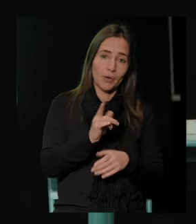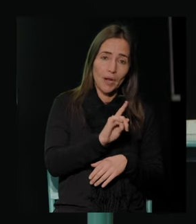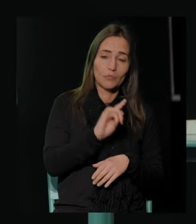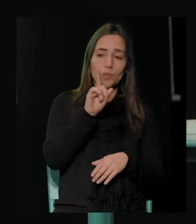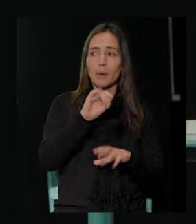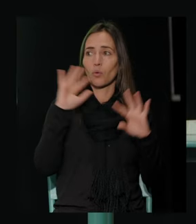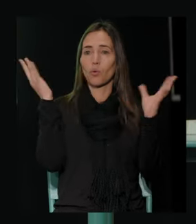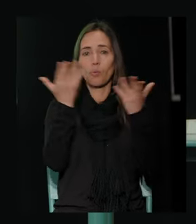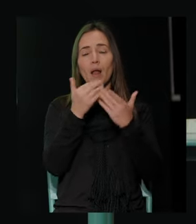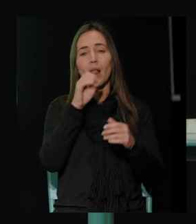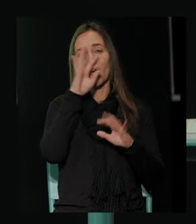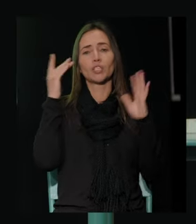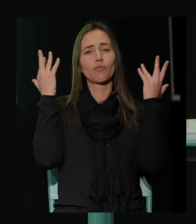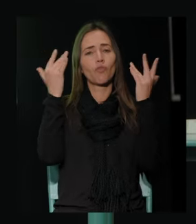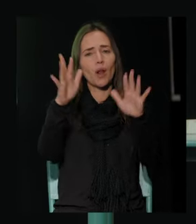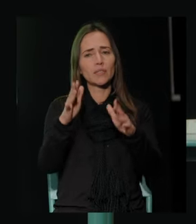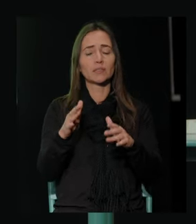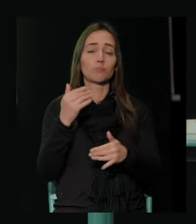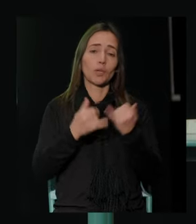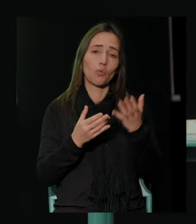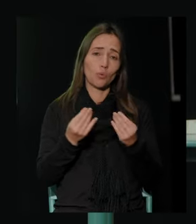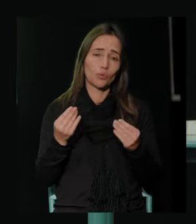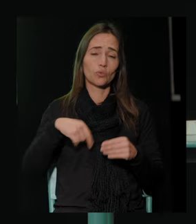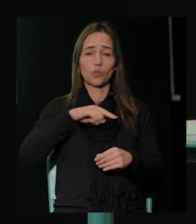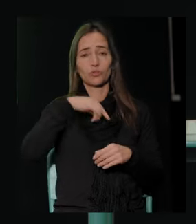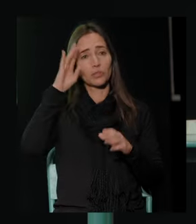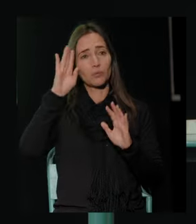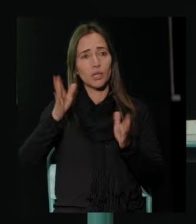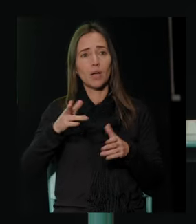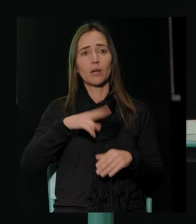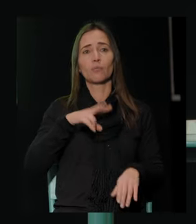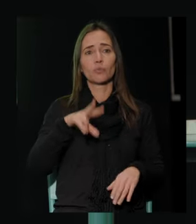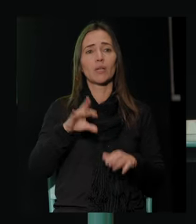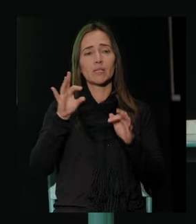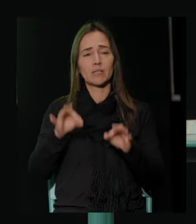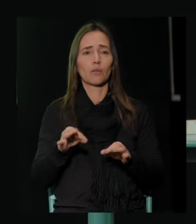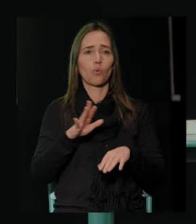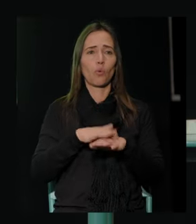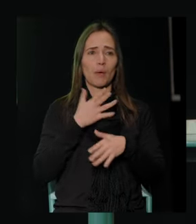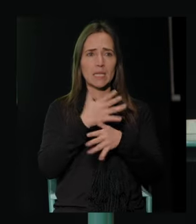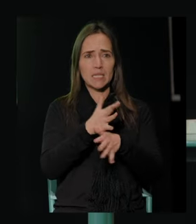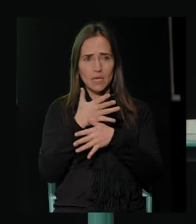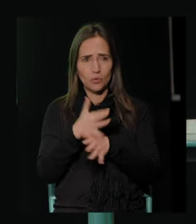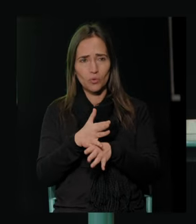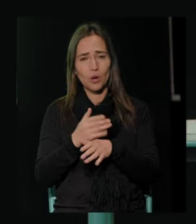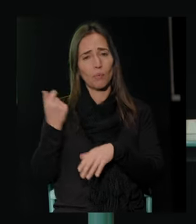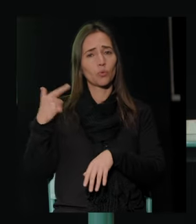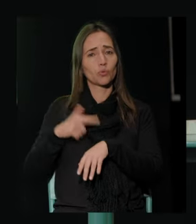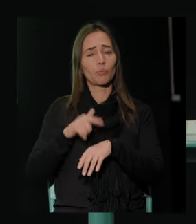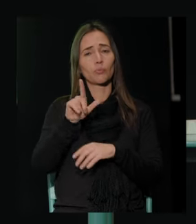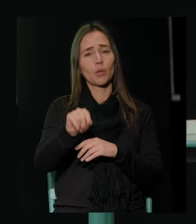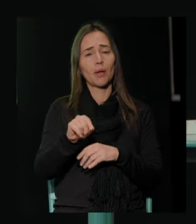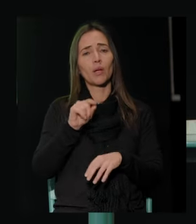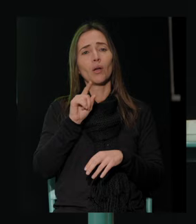nível global, as florestas estão extremamente ameaçadas, como já sabemos, aqui em Portugal, certamente com os incêndios, e mais recentemente também